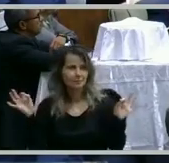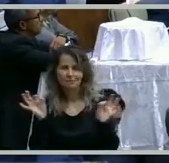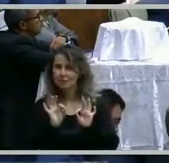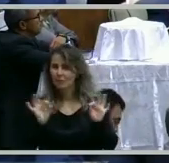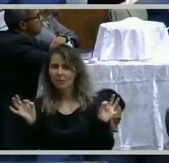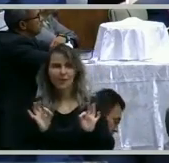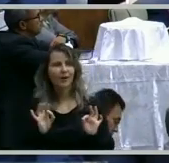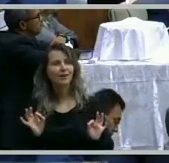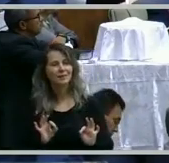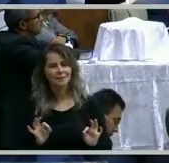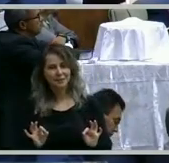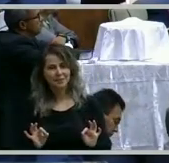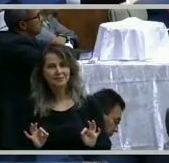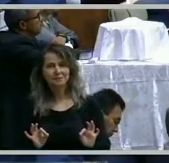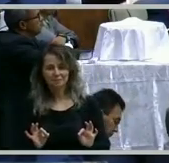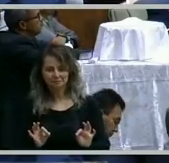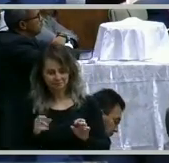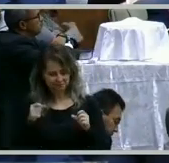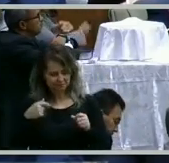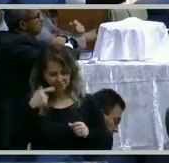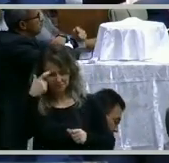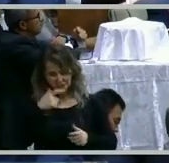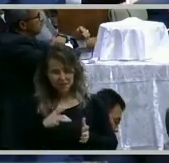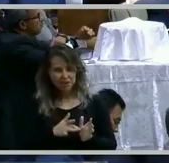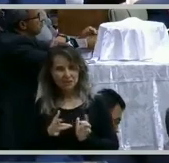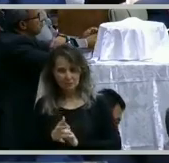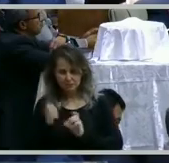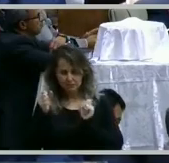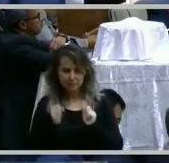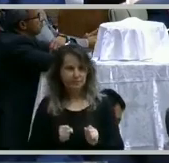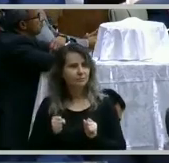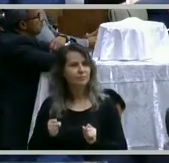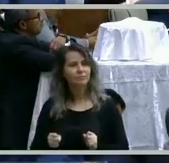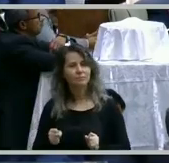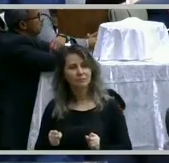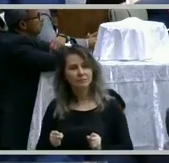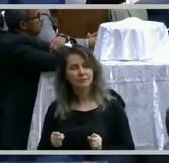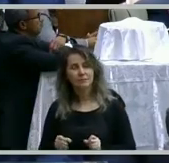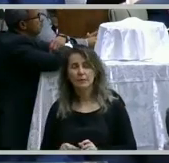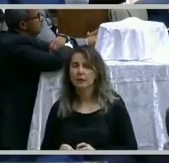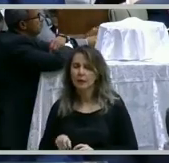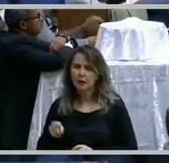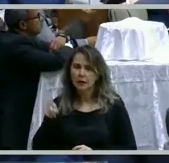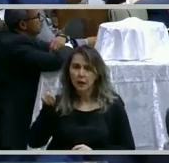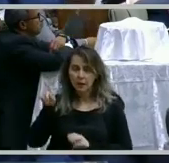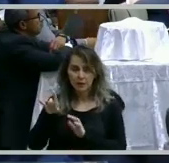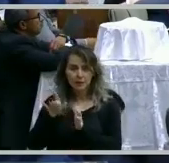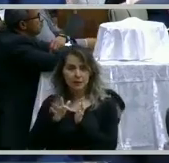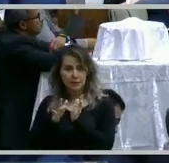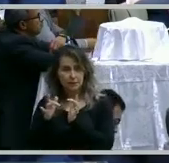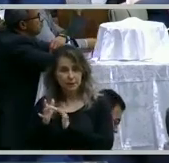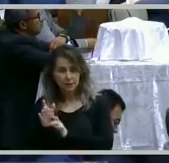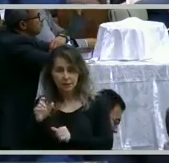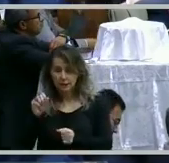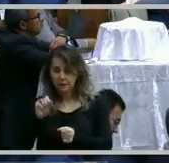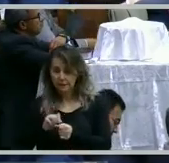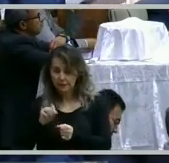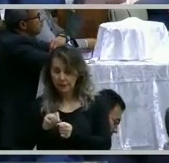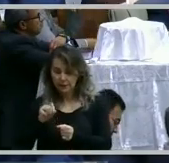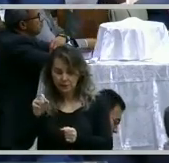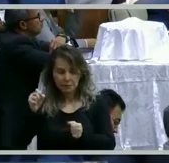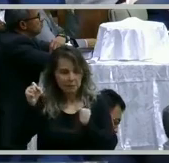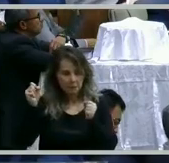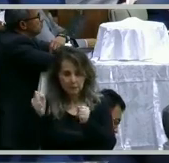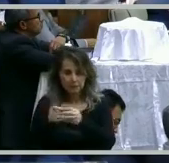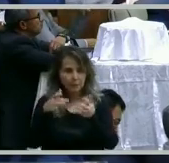A palavra de Deus diz que ele fez todas as coisas. E uma das coisas que eu quero lembrar aqui